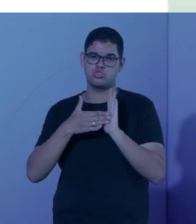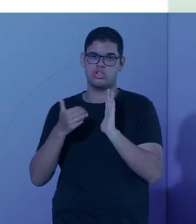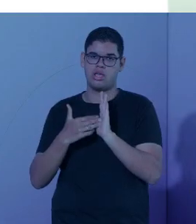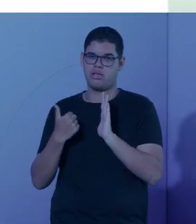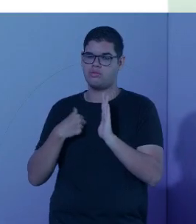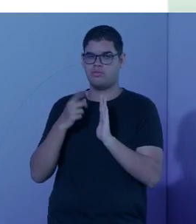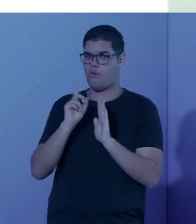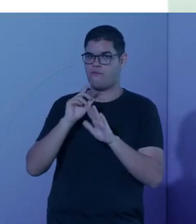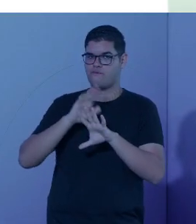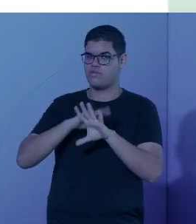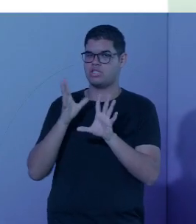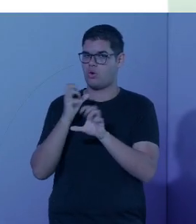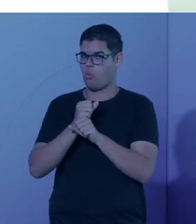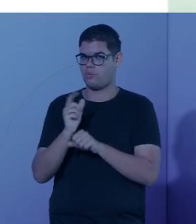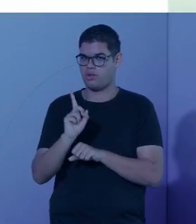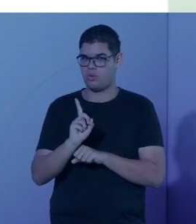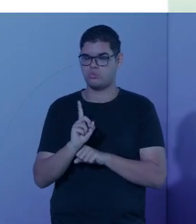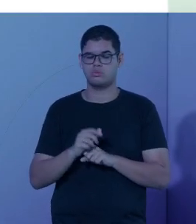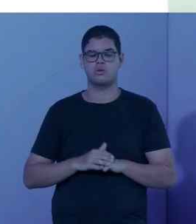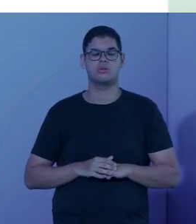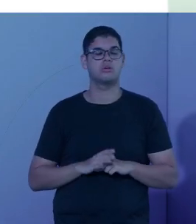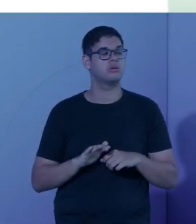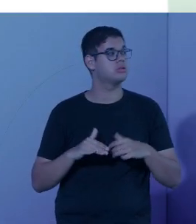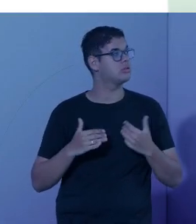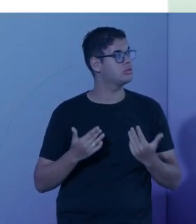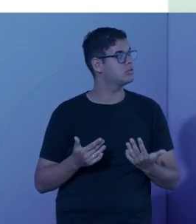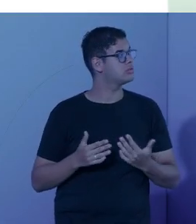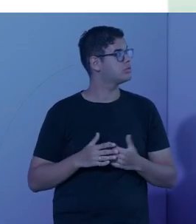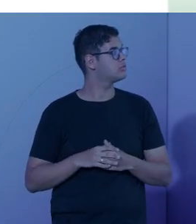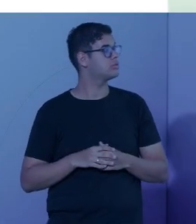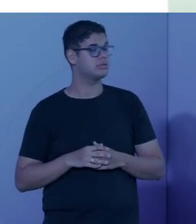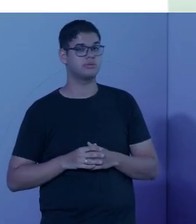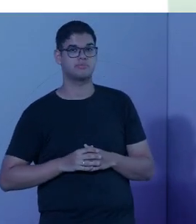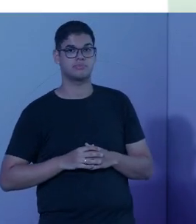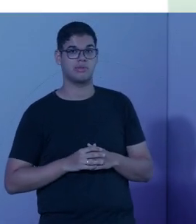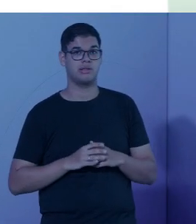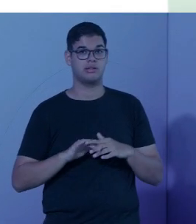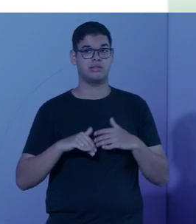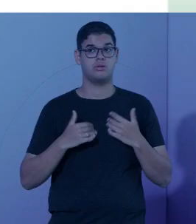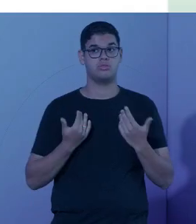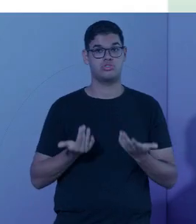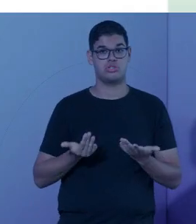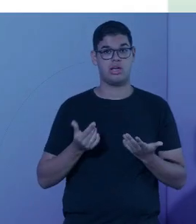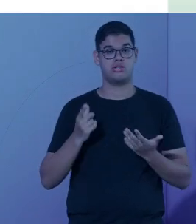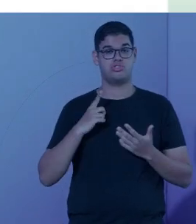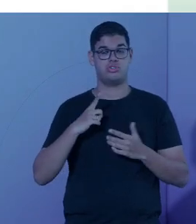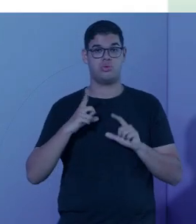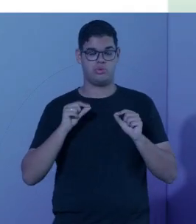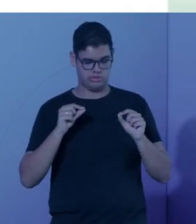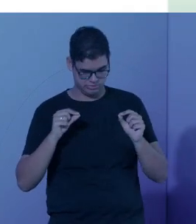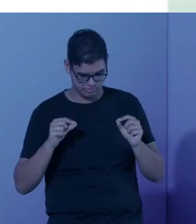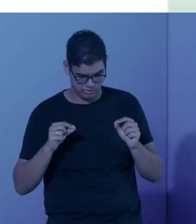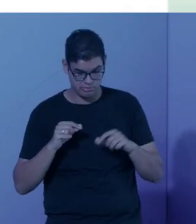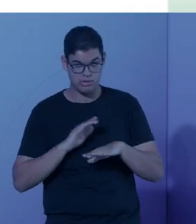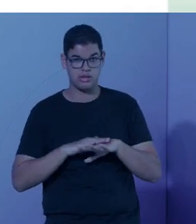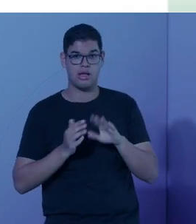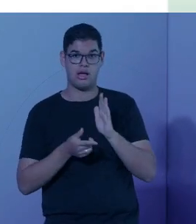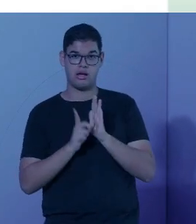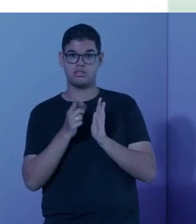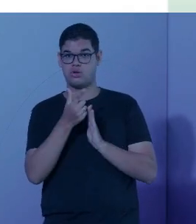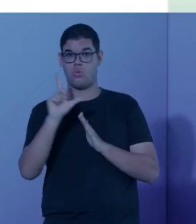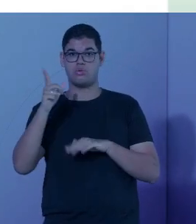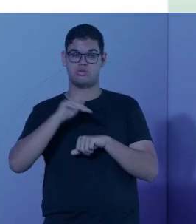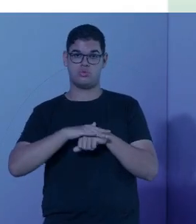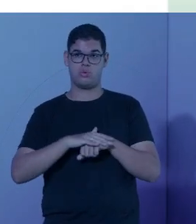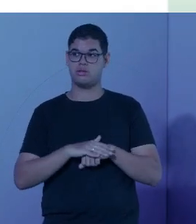diagnóstico as tecnologias constantes na listagem da Conitec, que já tinham sido incorporadas anteriormente para tratar outras doenças. Tá? Então,